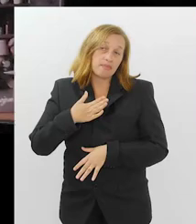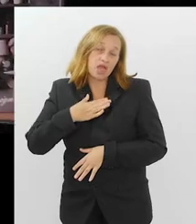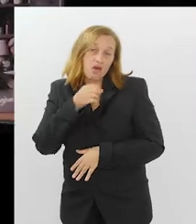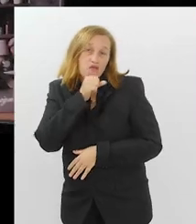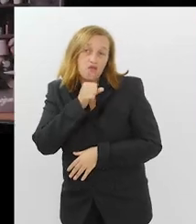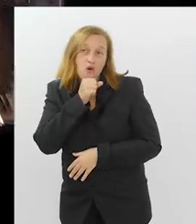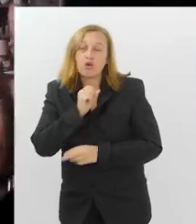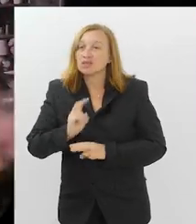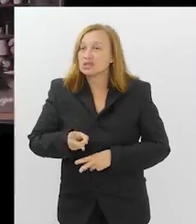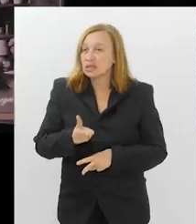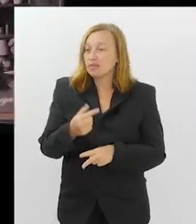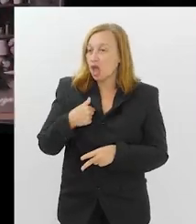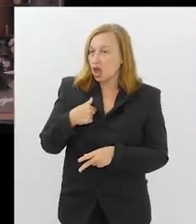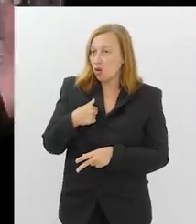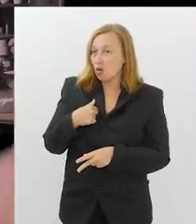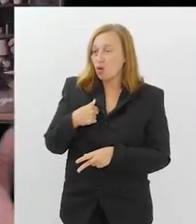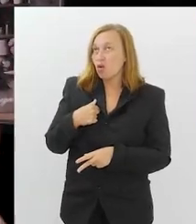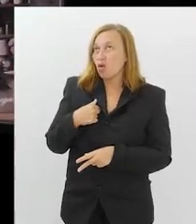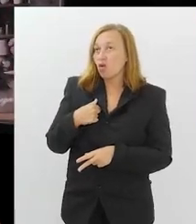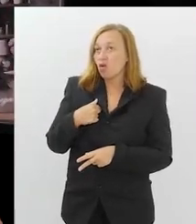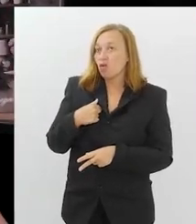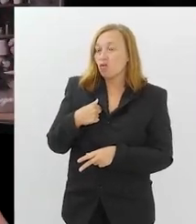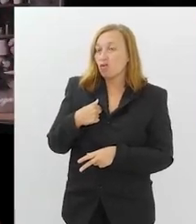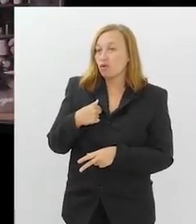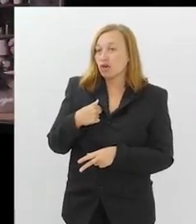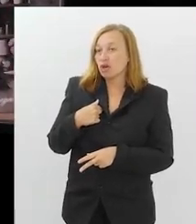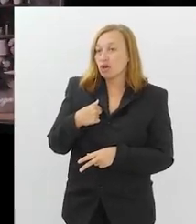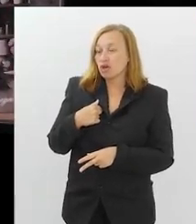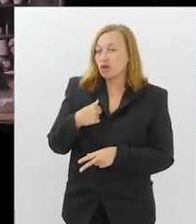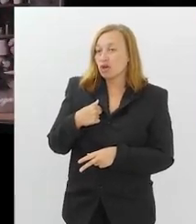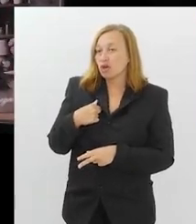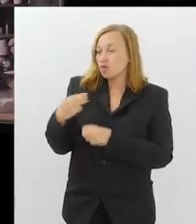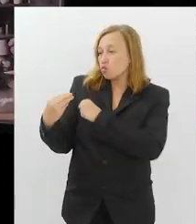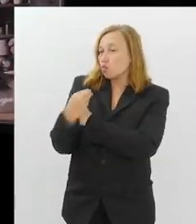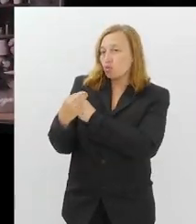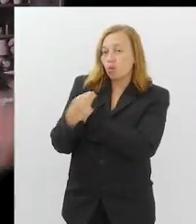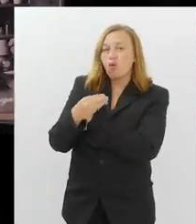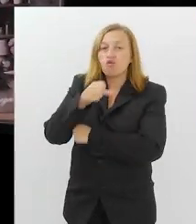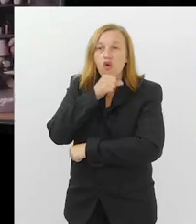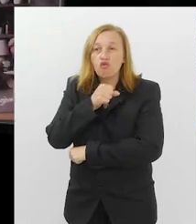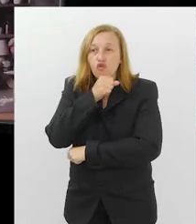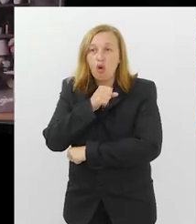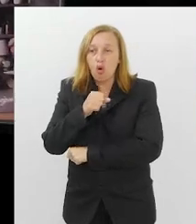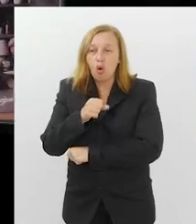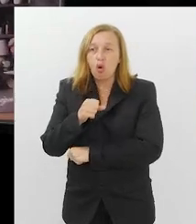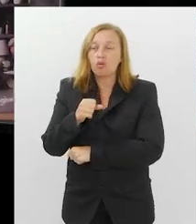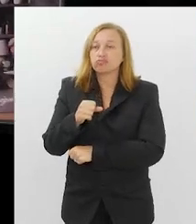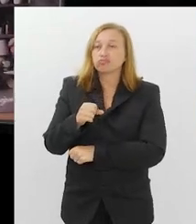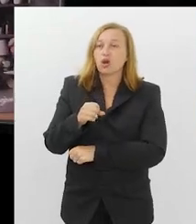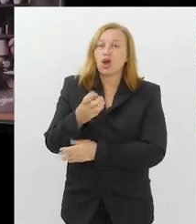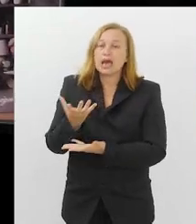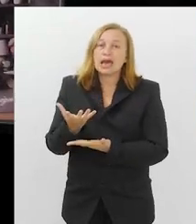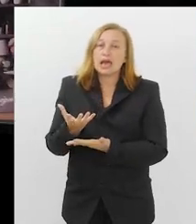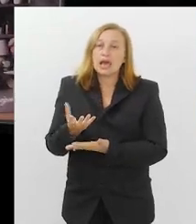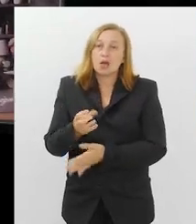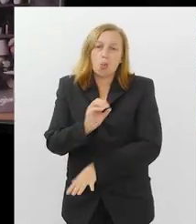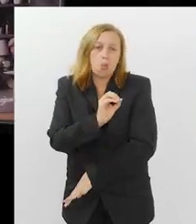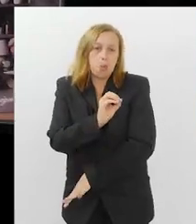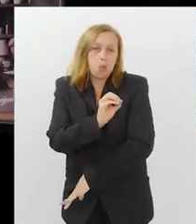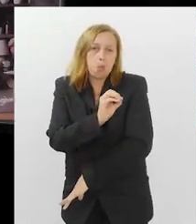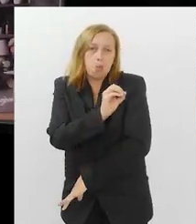transforma. Minha avó, eu fui criada pelos meus avós, então minha avó semi-analfabeta, meu